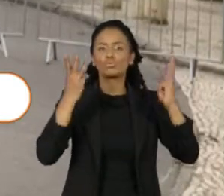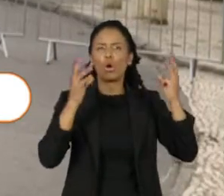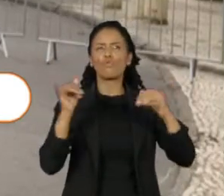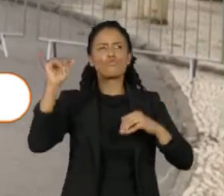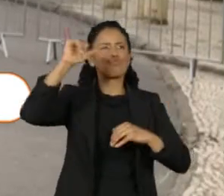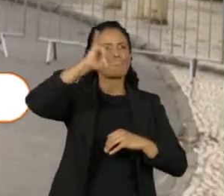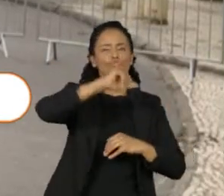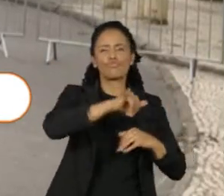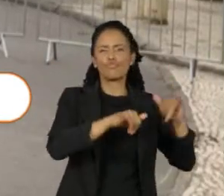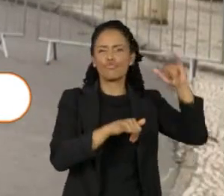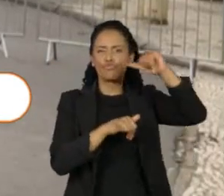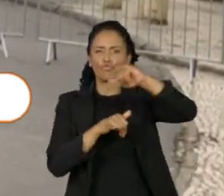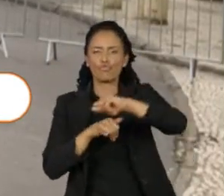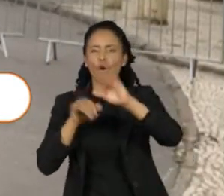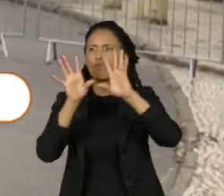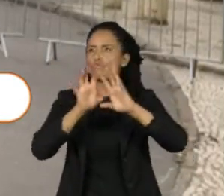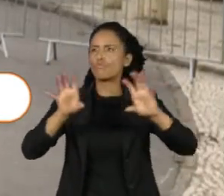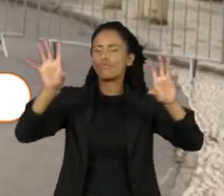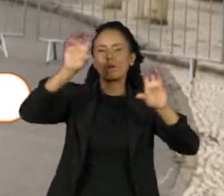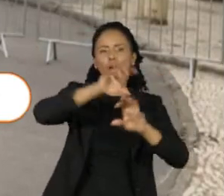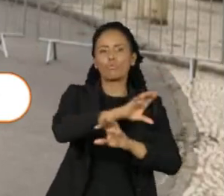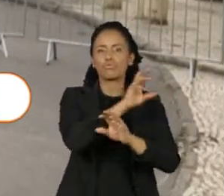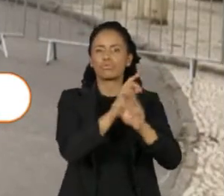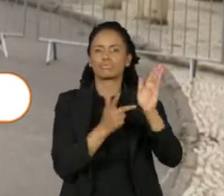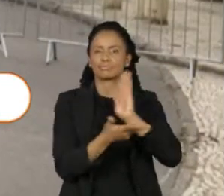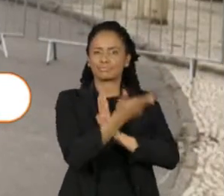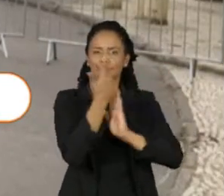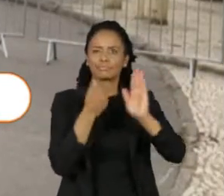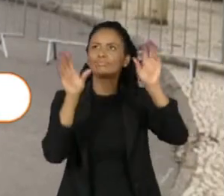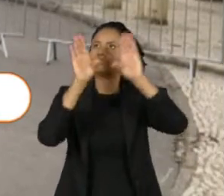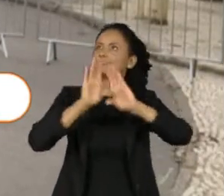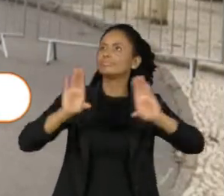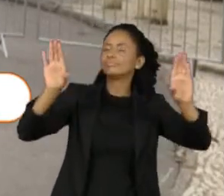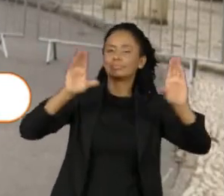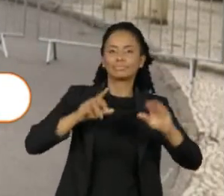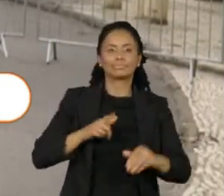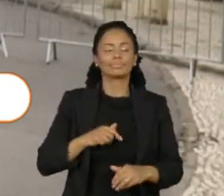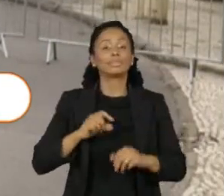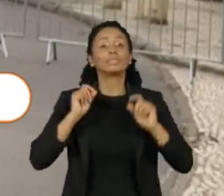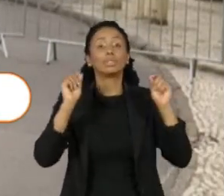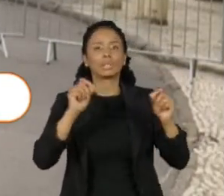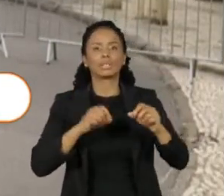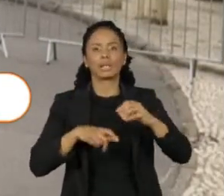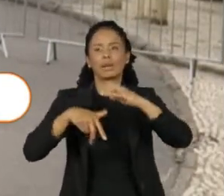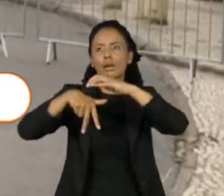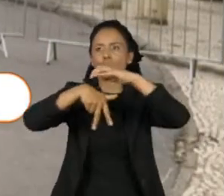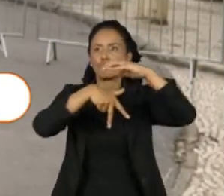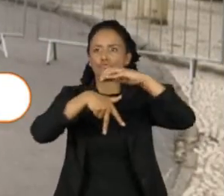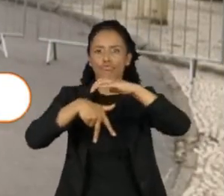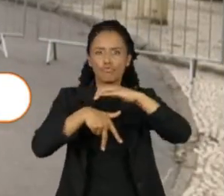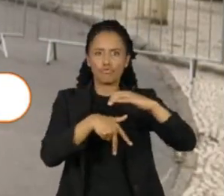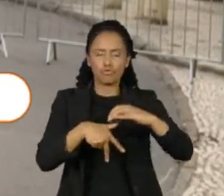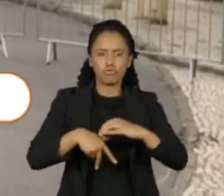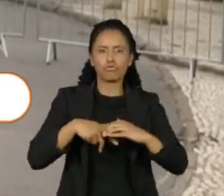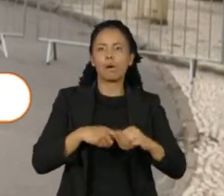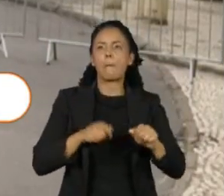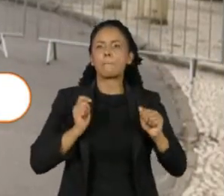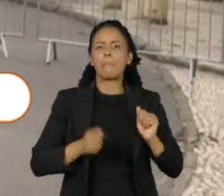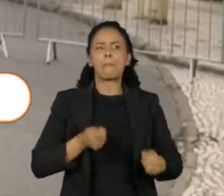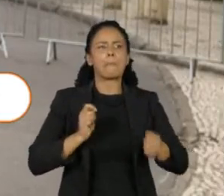da Fumaça uma parada naval salto de paraquedistas e bandas militares e as autoridades